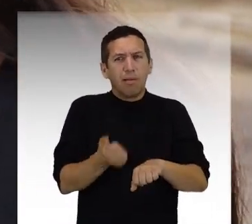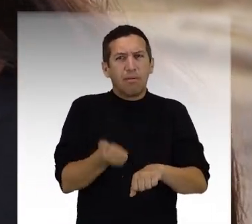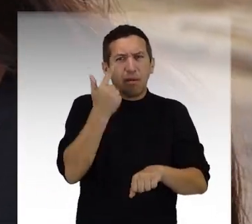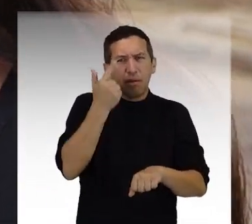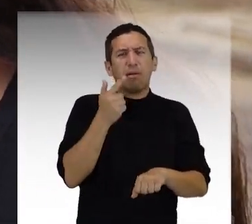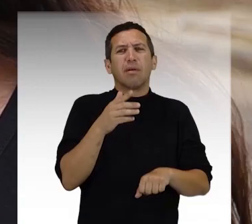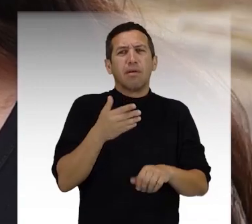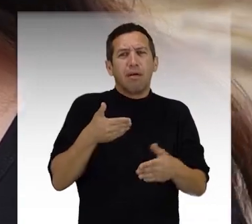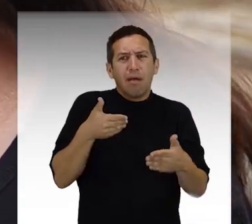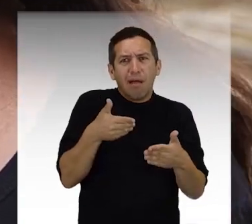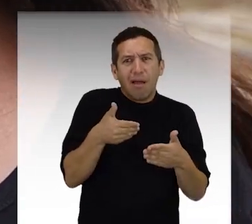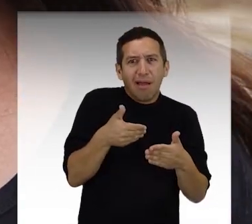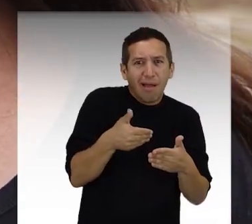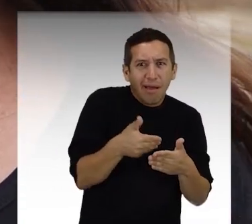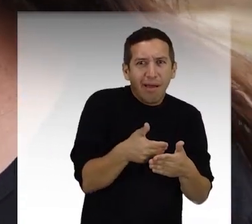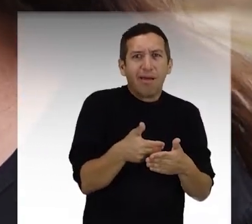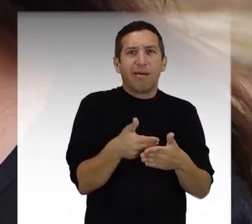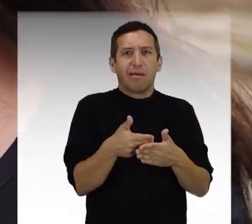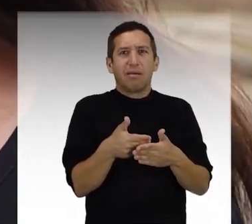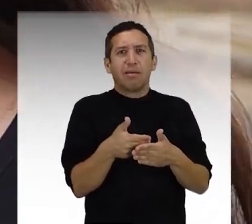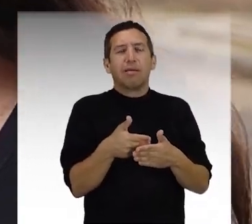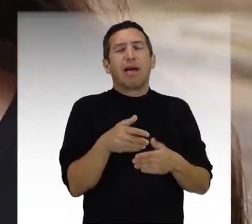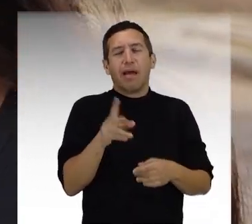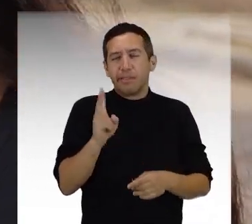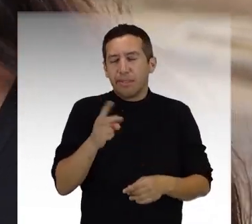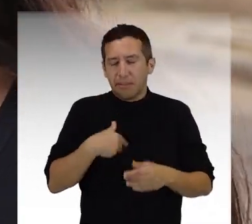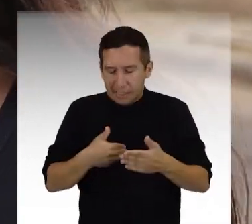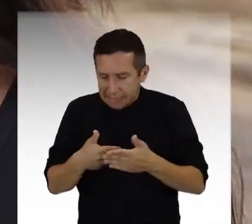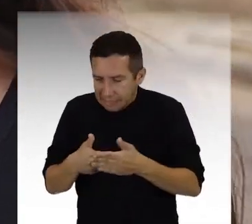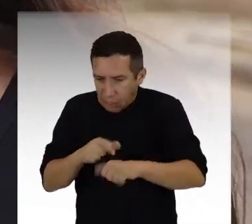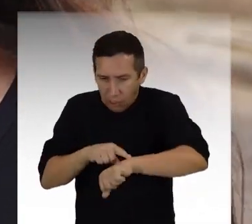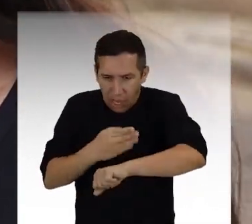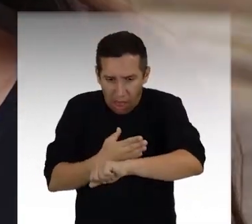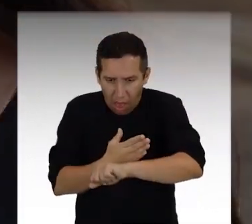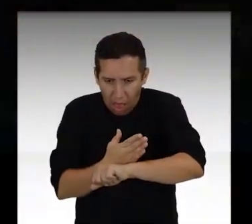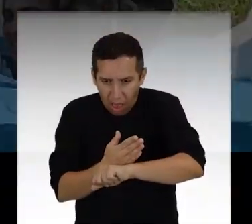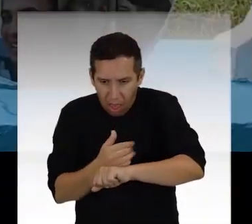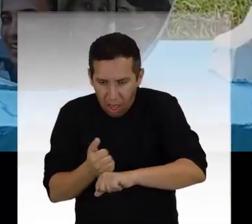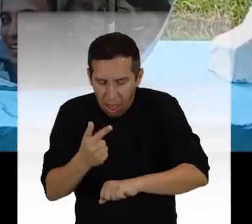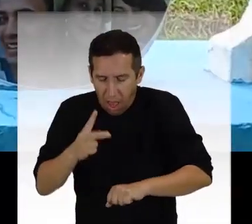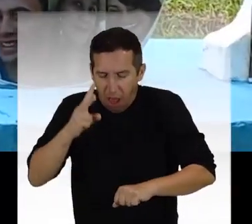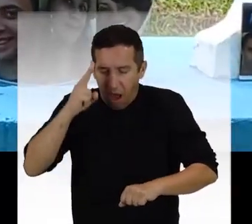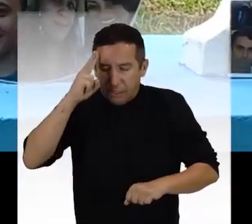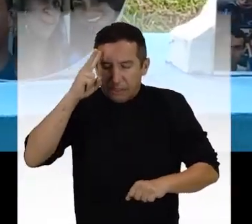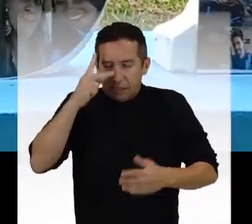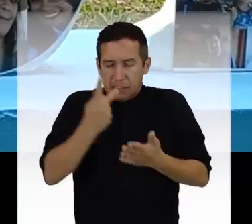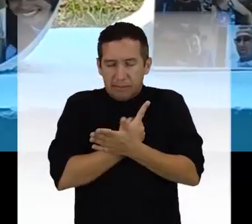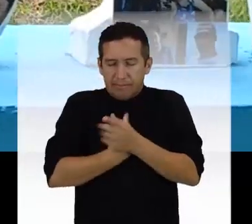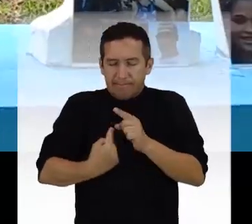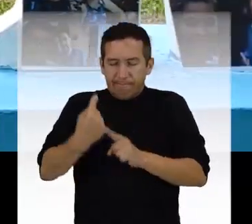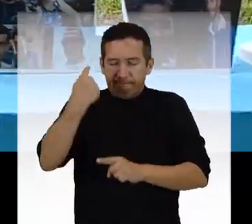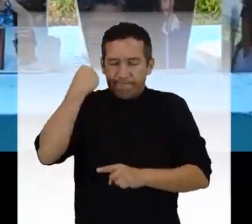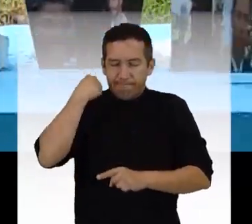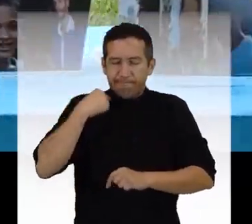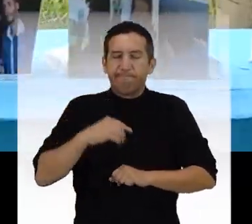dá o horário de meio-dia, que vai aproximando, é raro o dia que a gente não lembra.